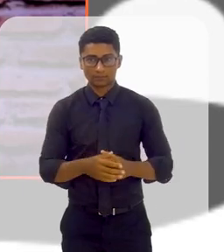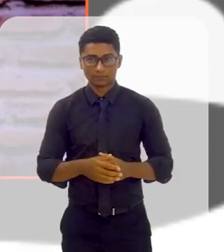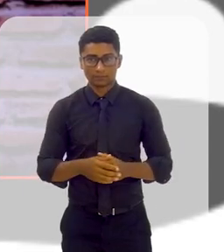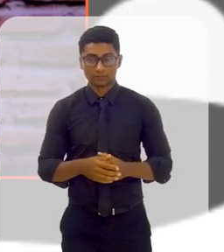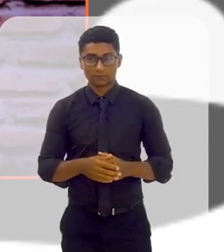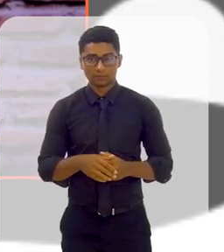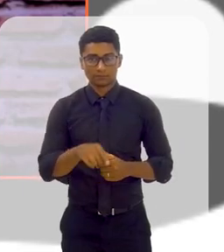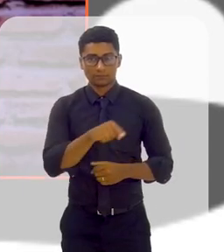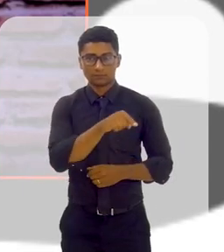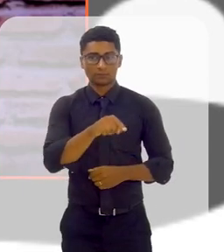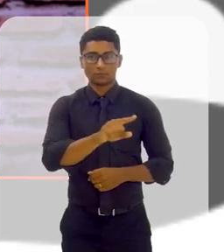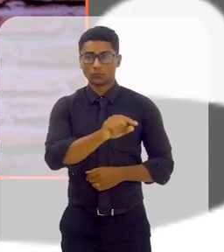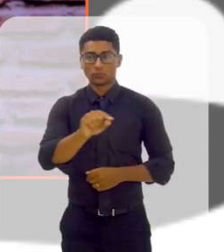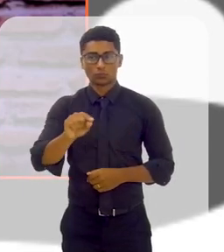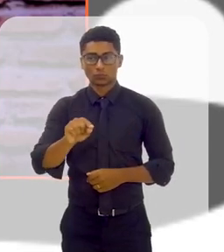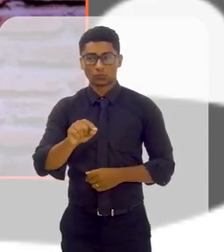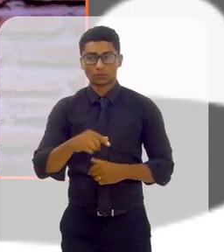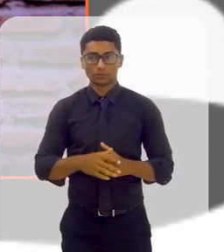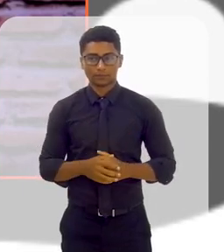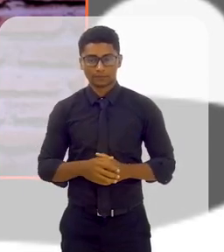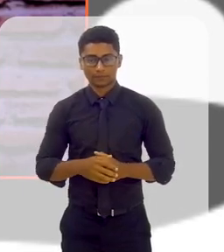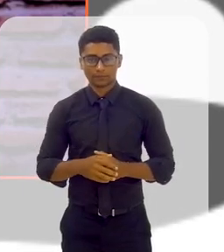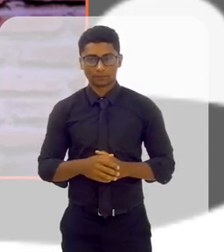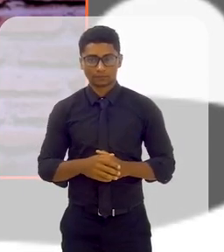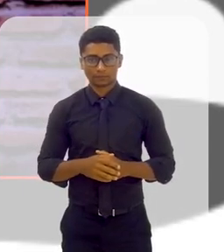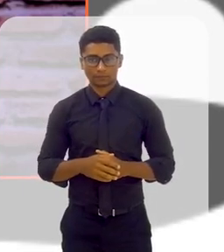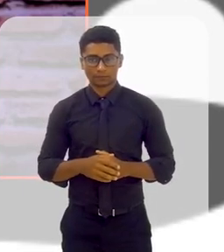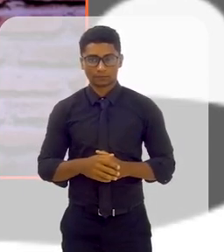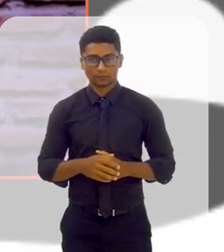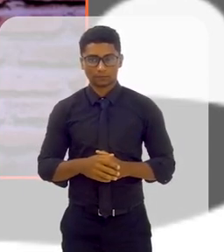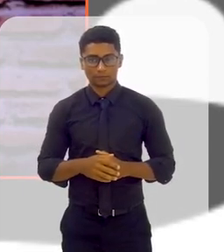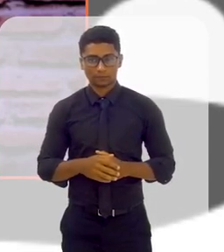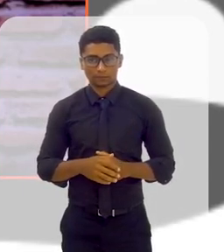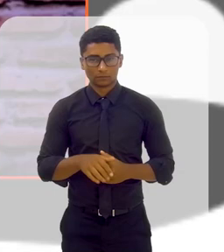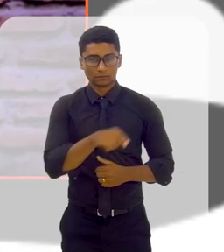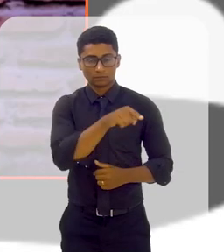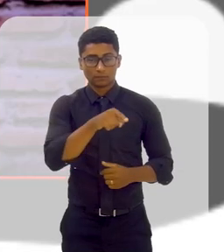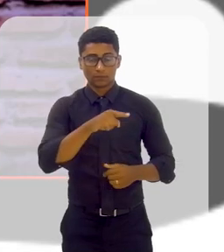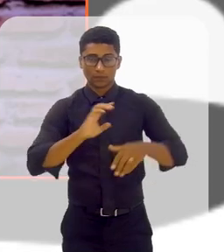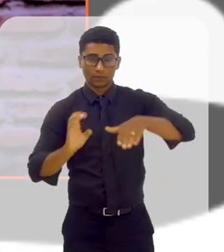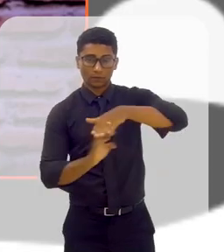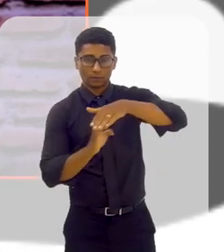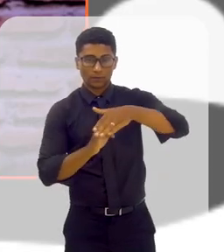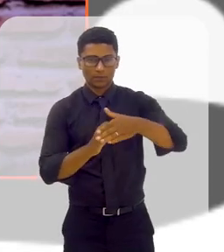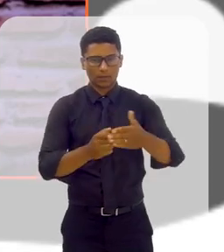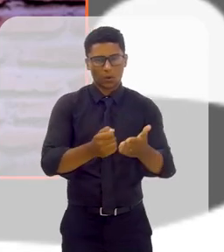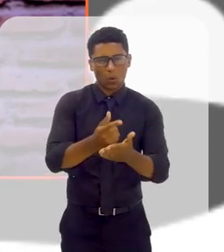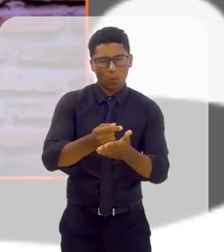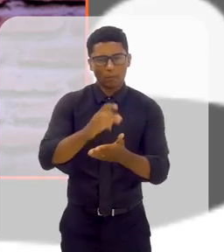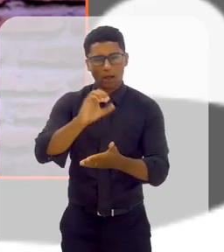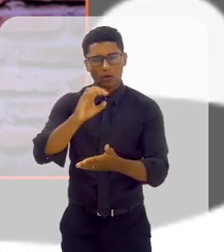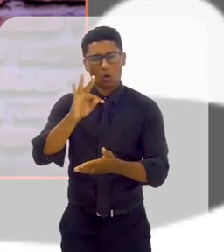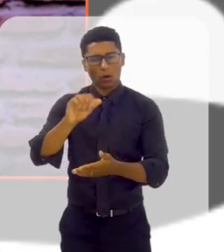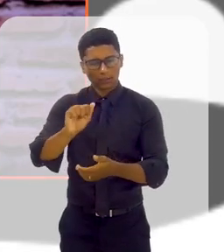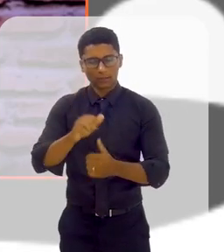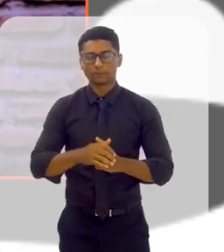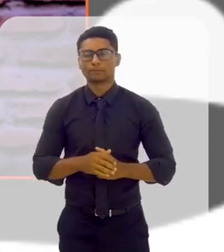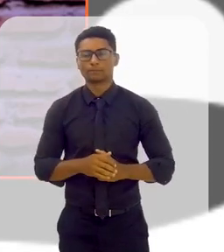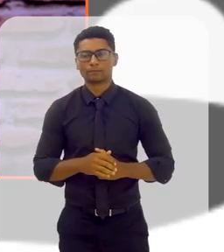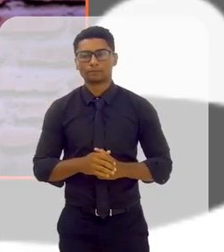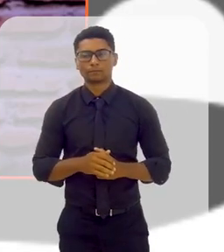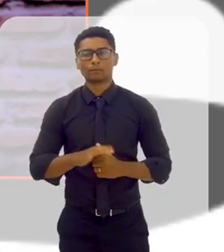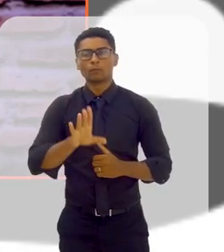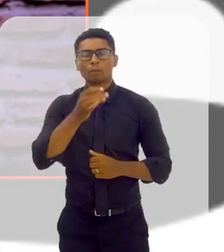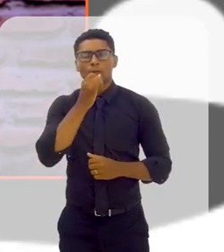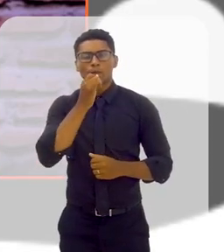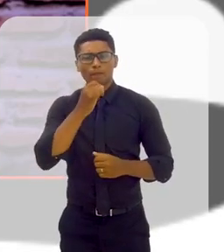optam por Stop option Ok então eles adquirem cotas da empresa a questão da manufatura de